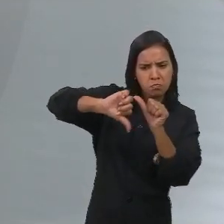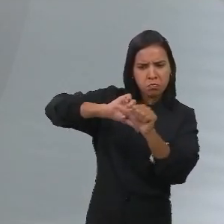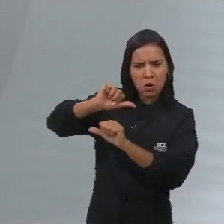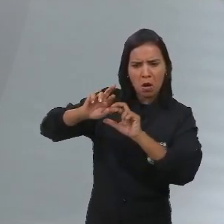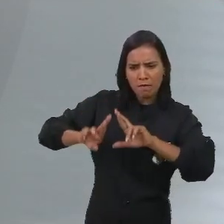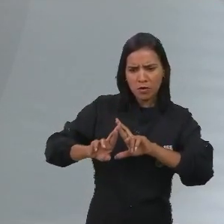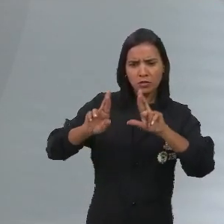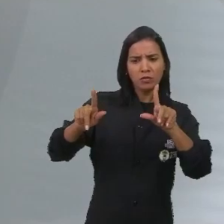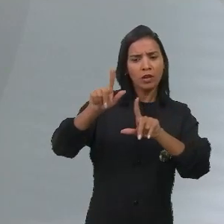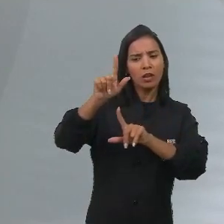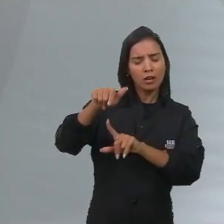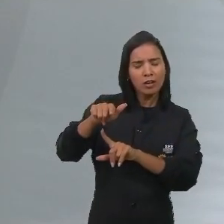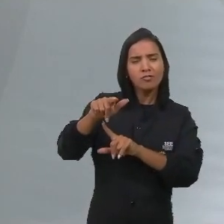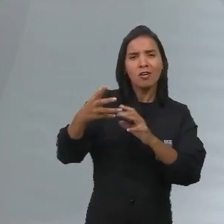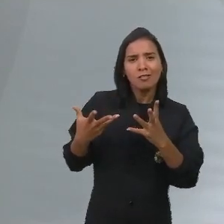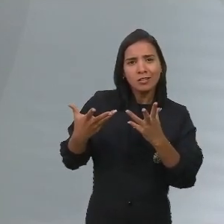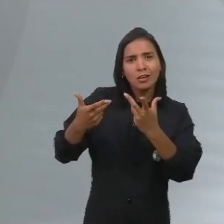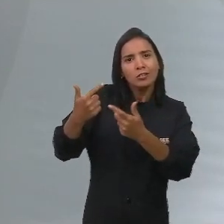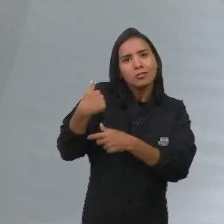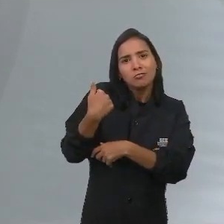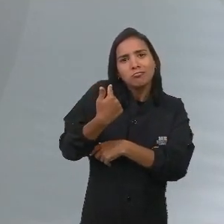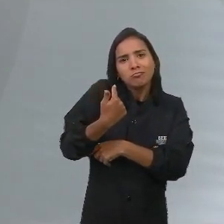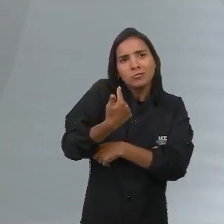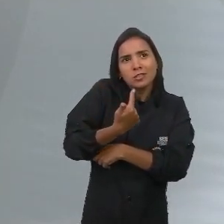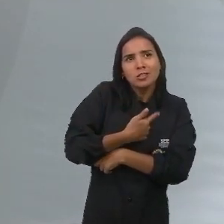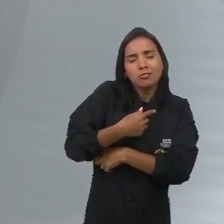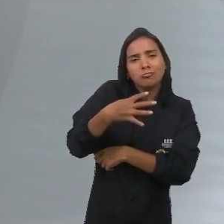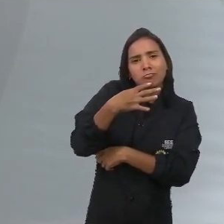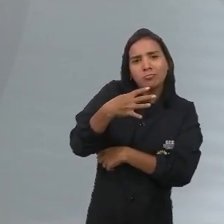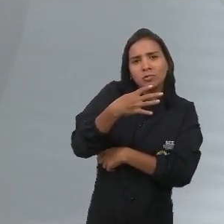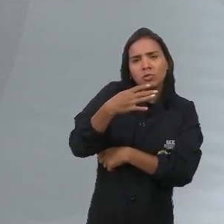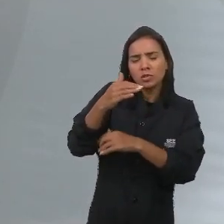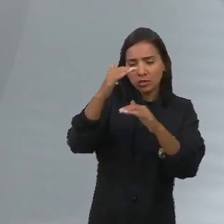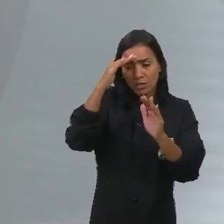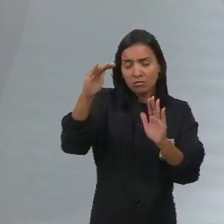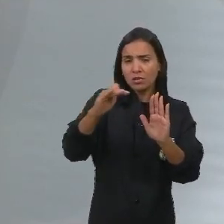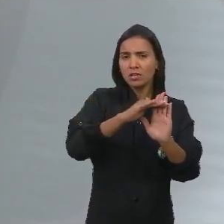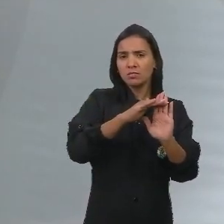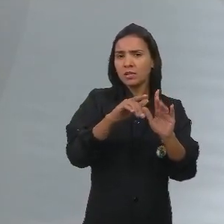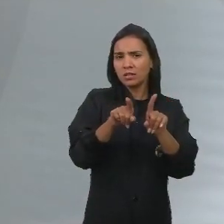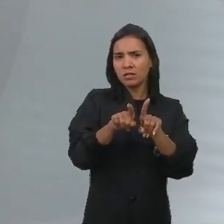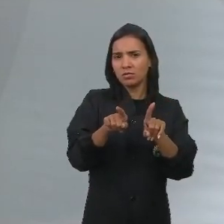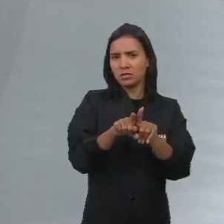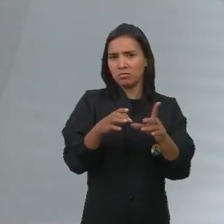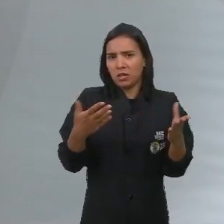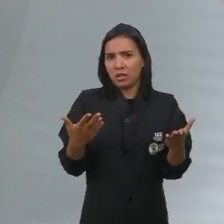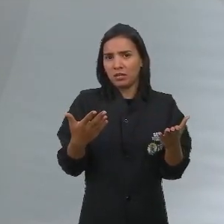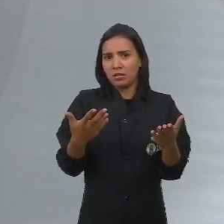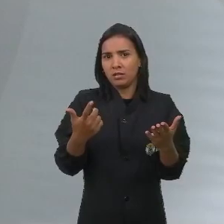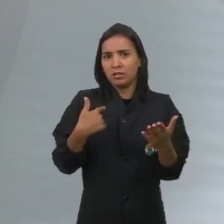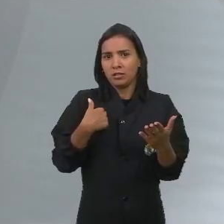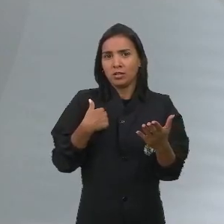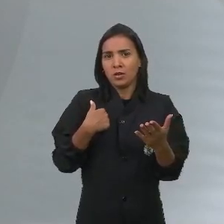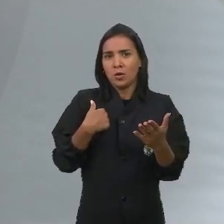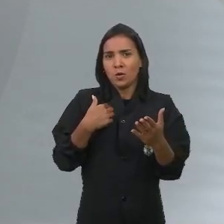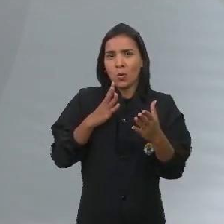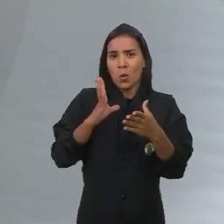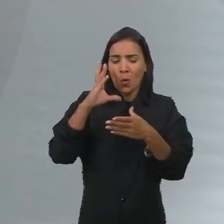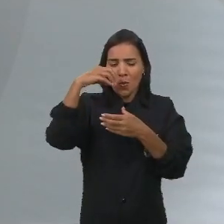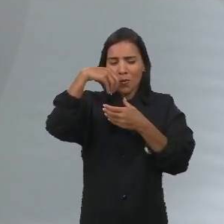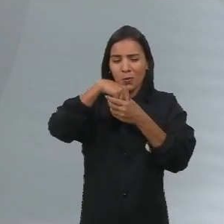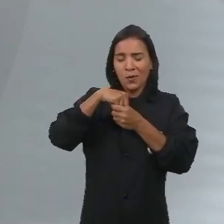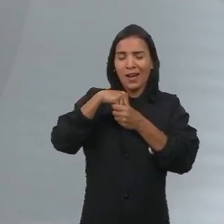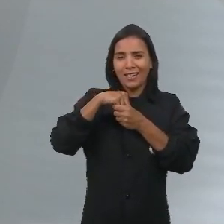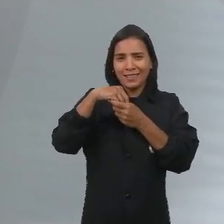dança são ações que eu preciso reconhecer identificar e respeitar simples assim leva isso come com farinha meu amor